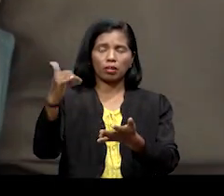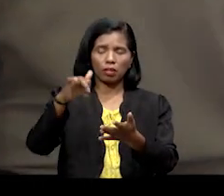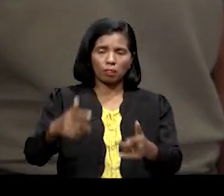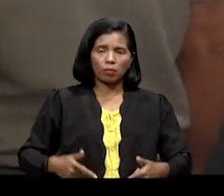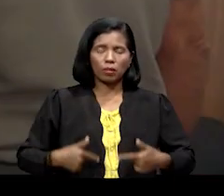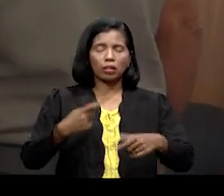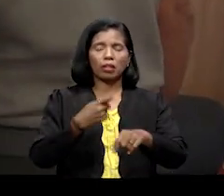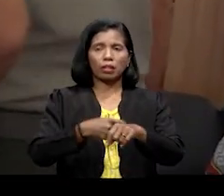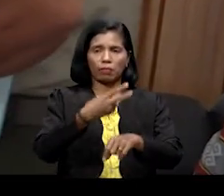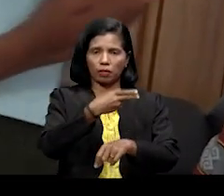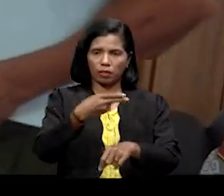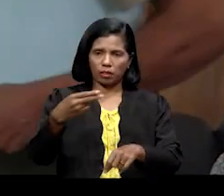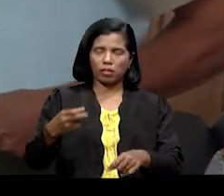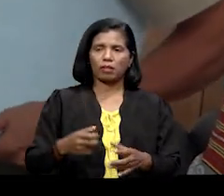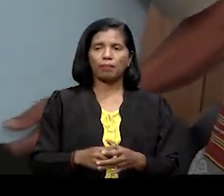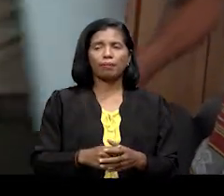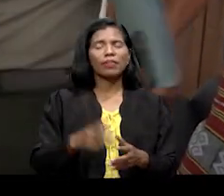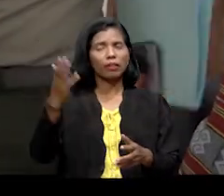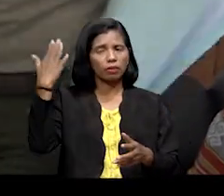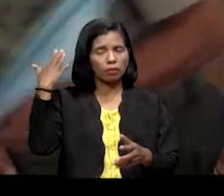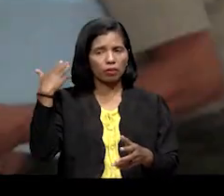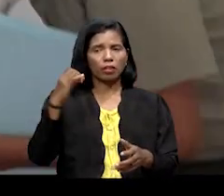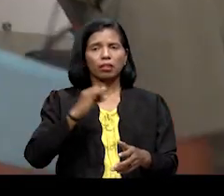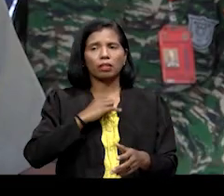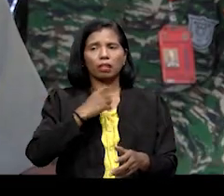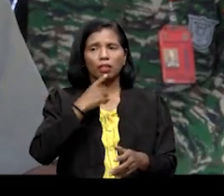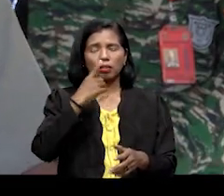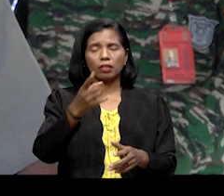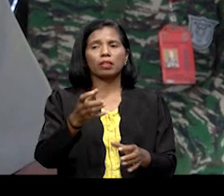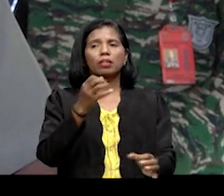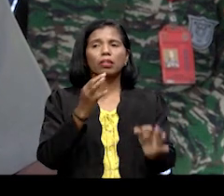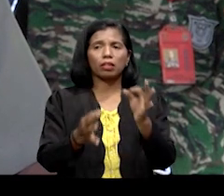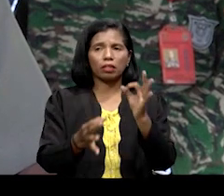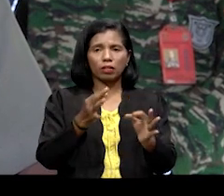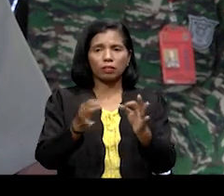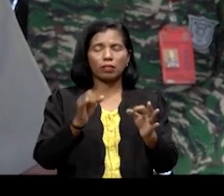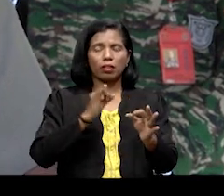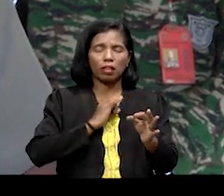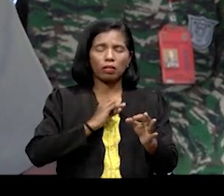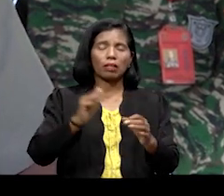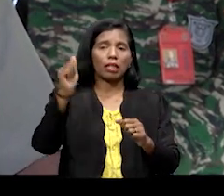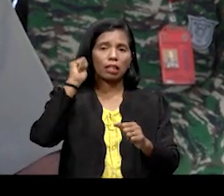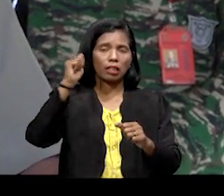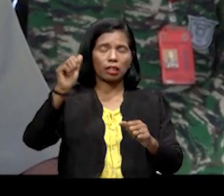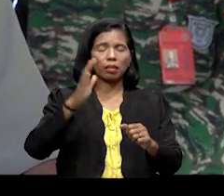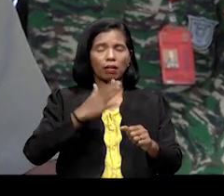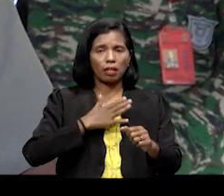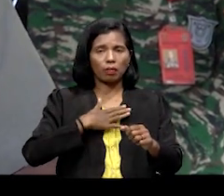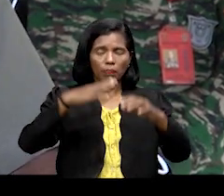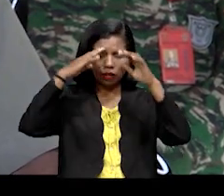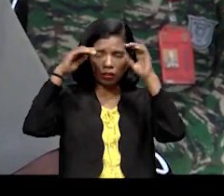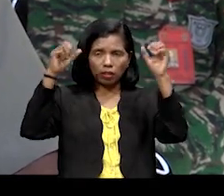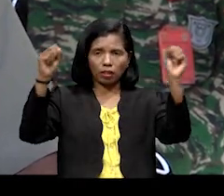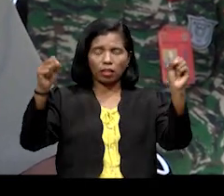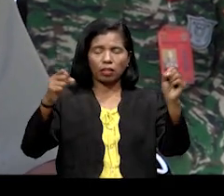sao diangkatak. Hau sekarik hau kandidatan presidente hau anunsia ia